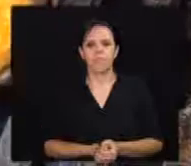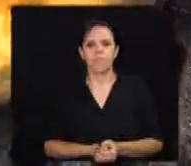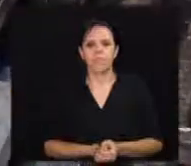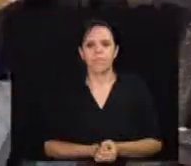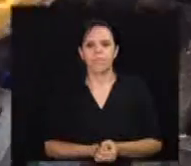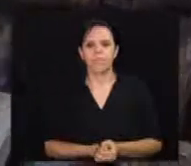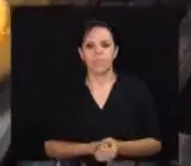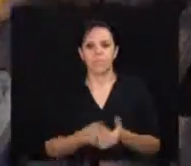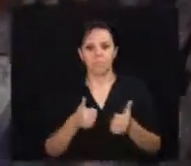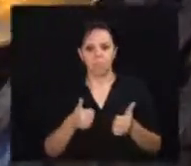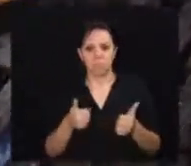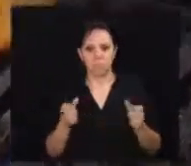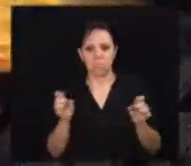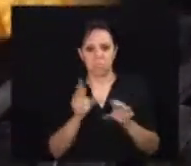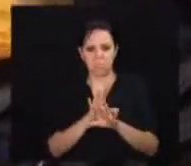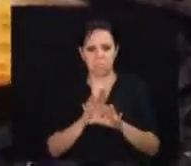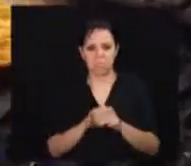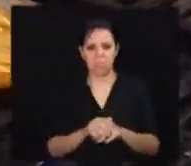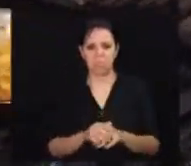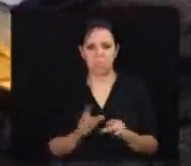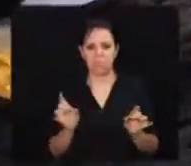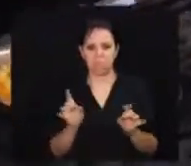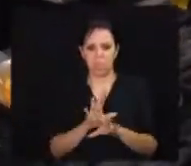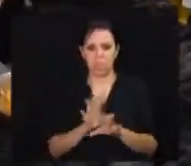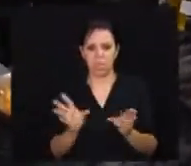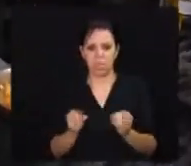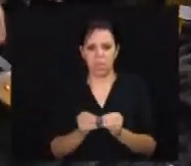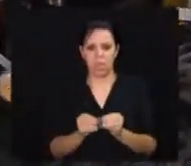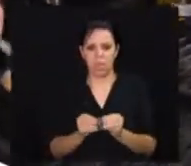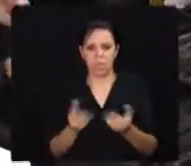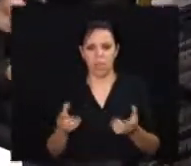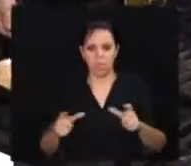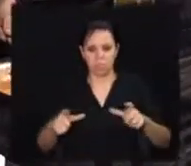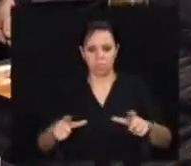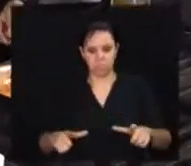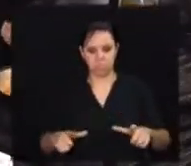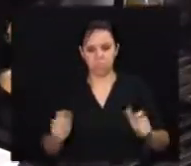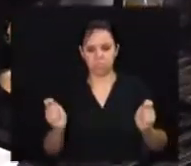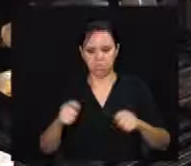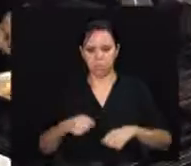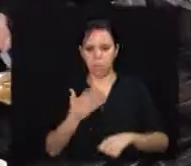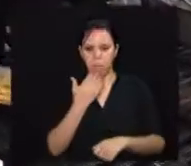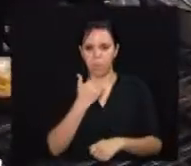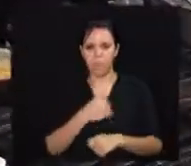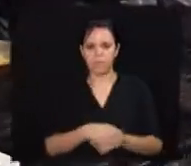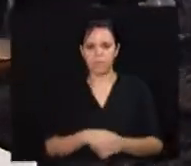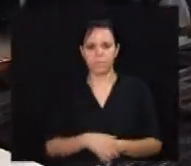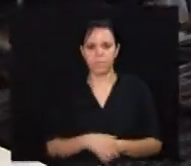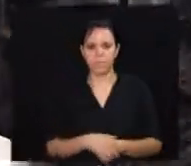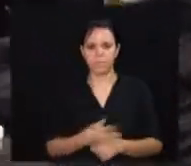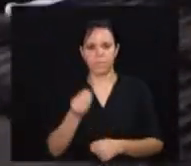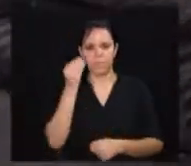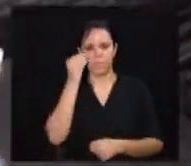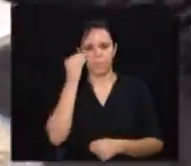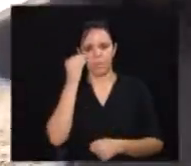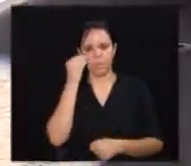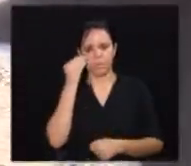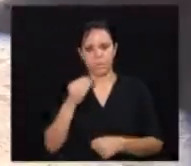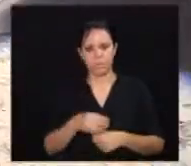Prontinho, agora é só finalizar? Massa, agora é só finalizar, colocar no prato e tá prontinha para comer. Ok, então vamos lá. Vamos lá empratar